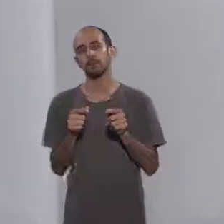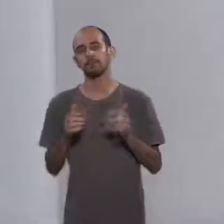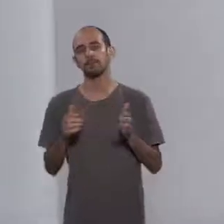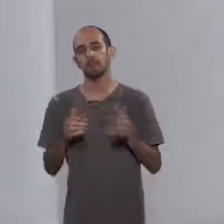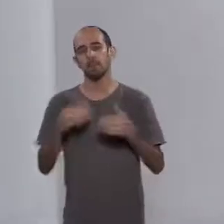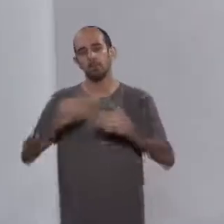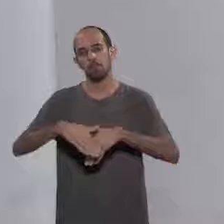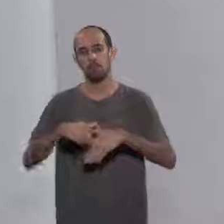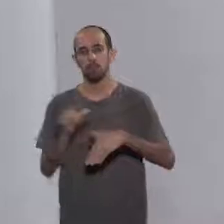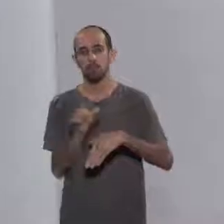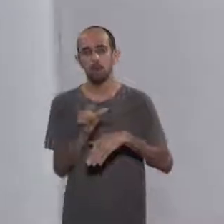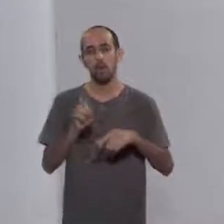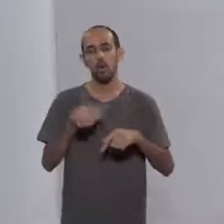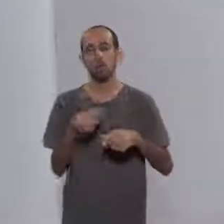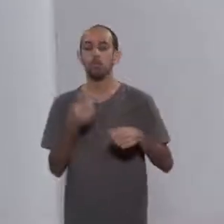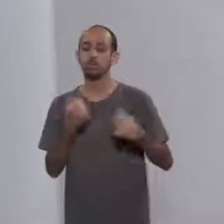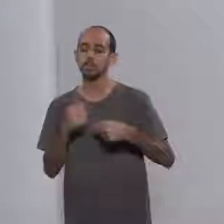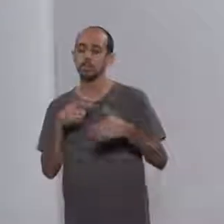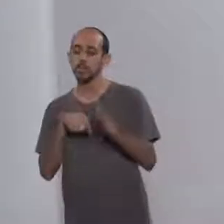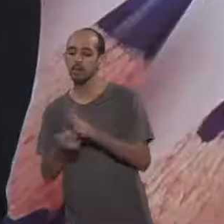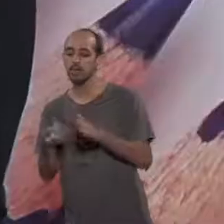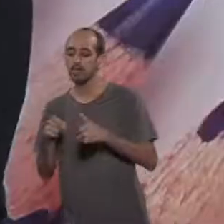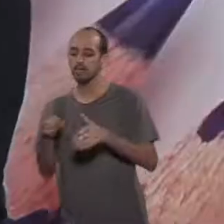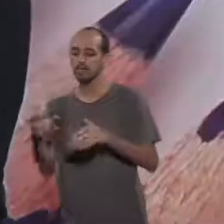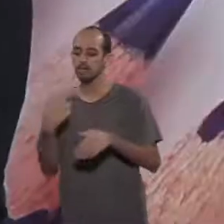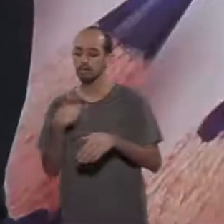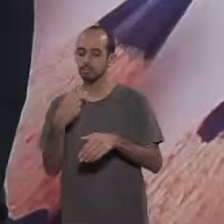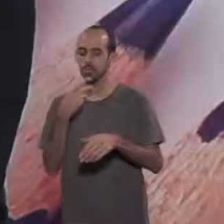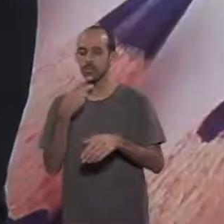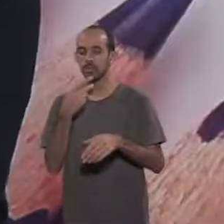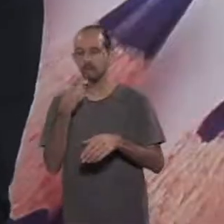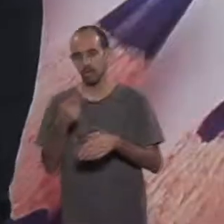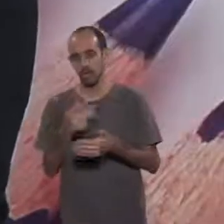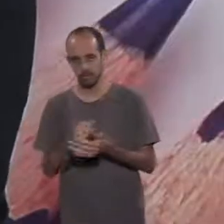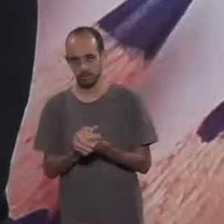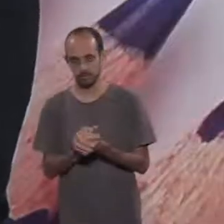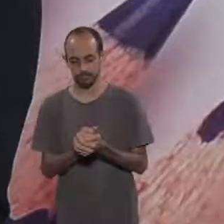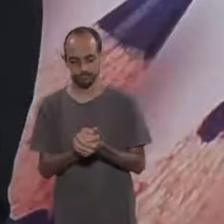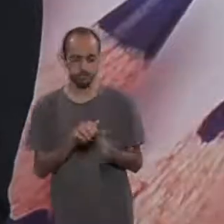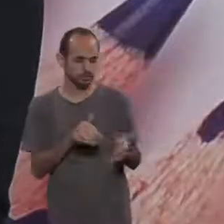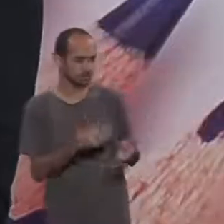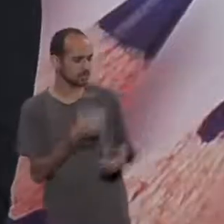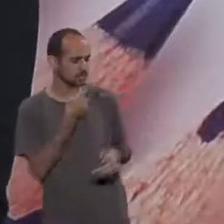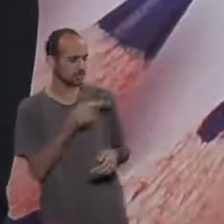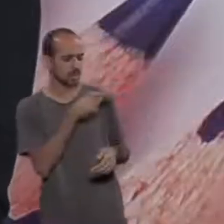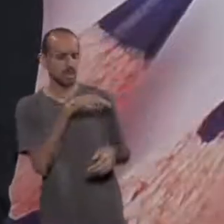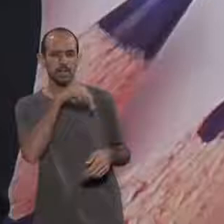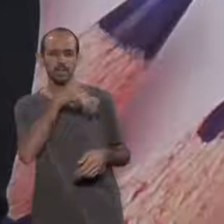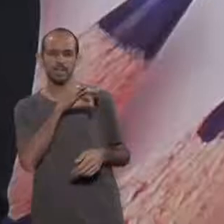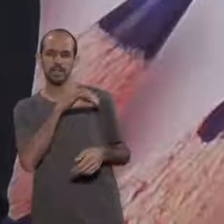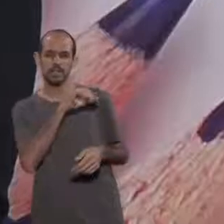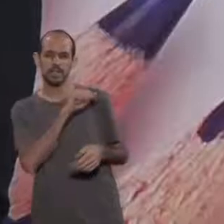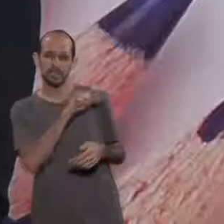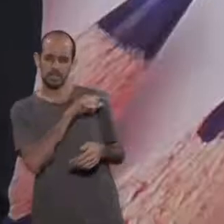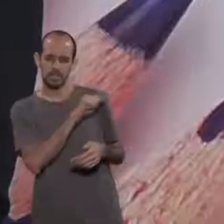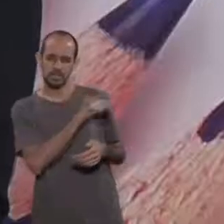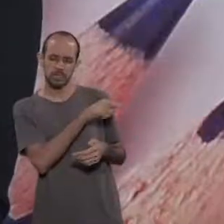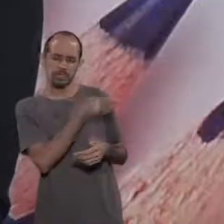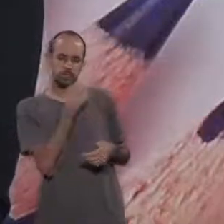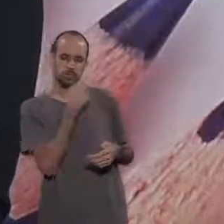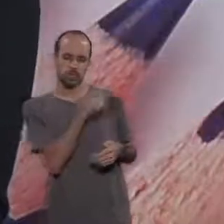a avaliação oral. Então, você está assim, falando o tempo inteiro, Natália, olhar para esse aluno,